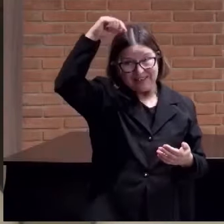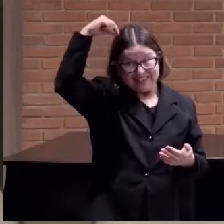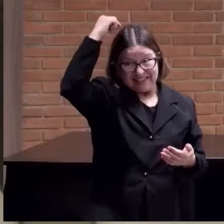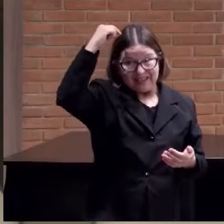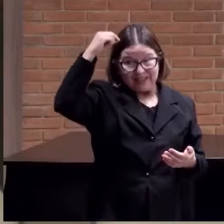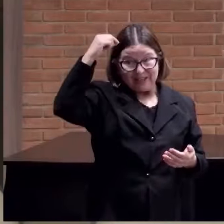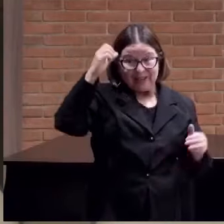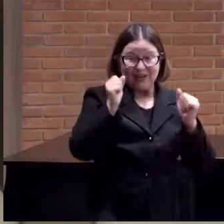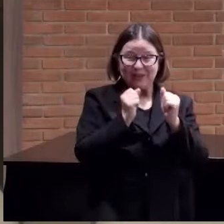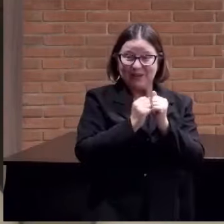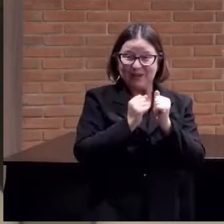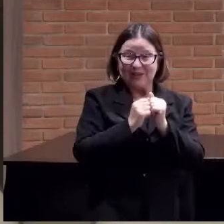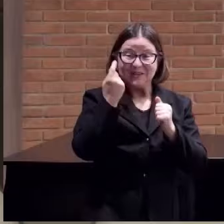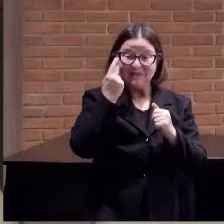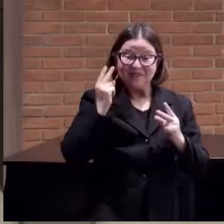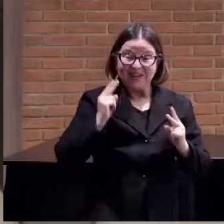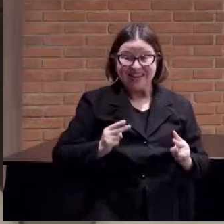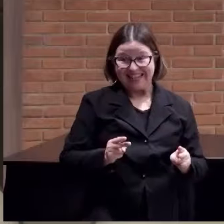tropeço.